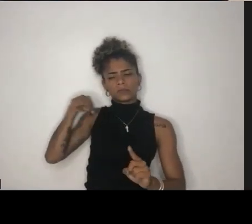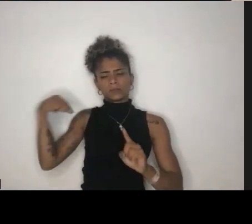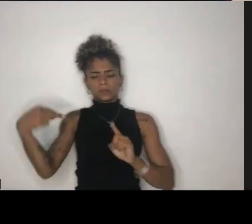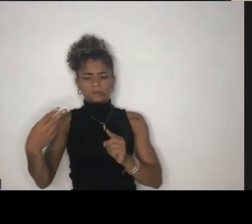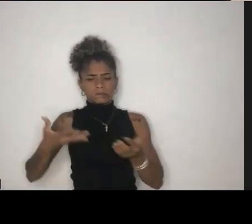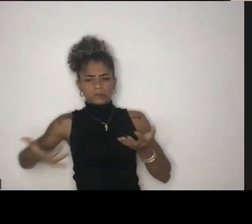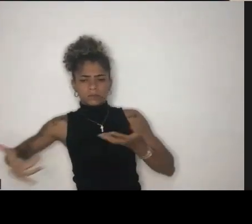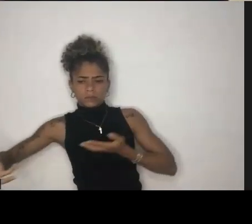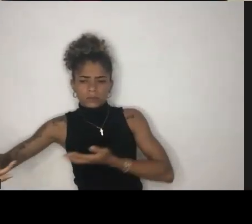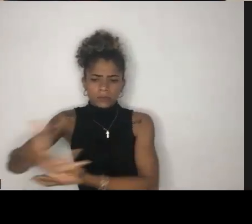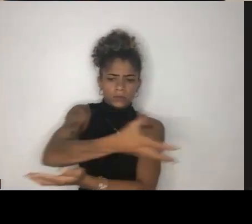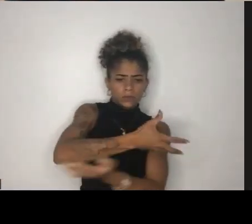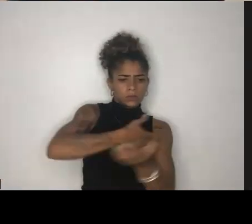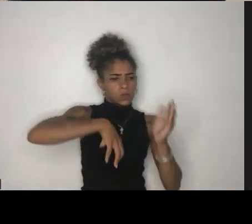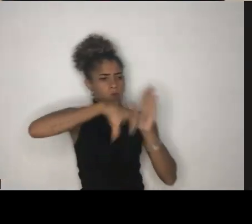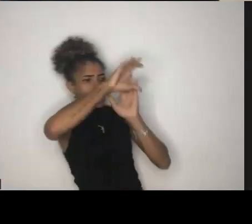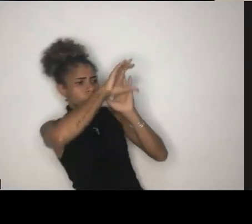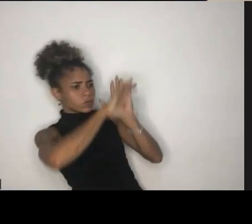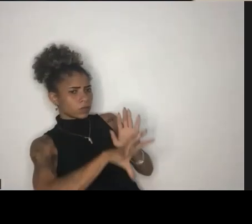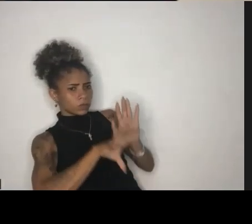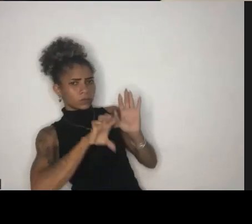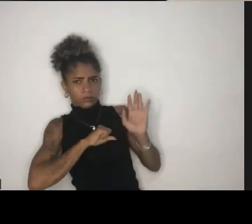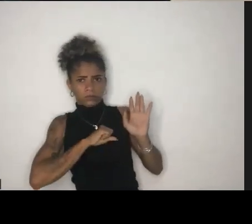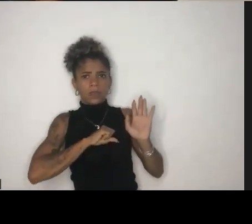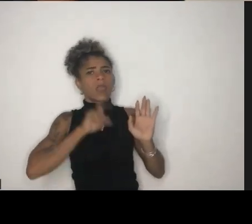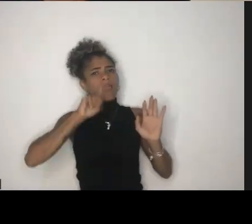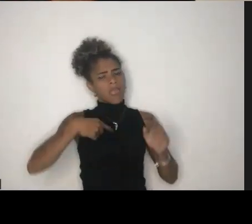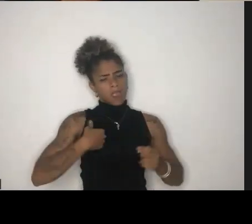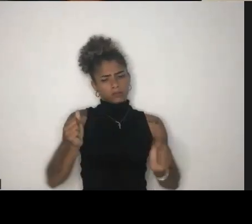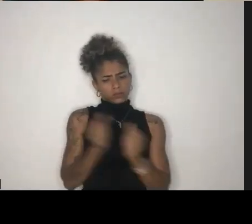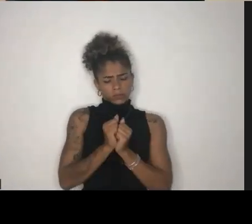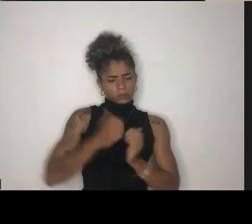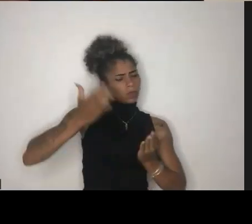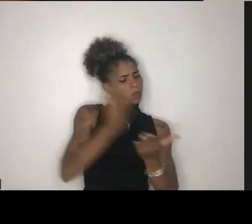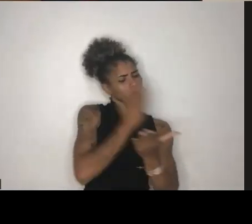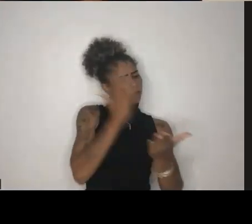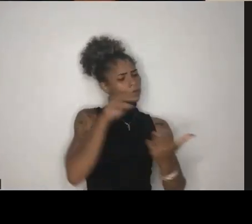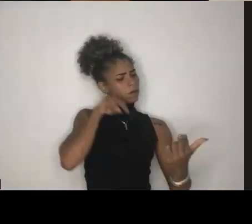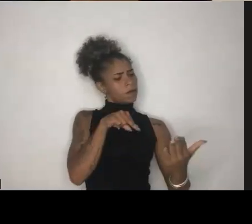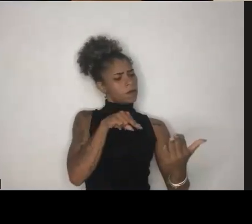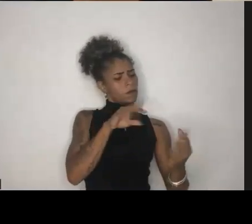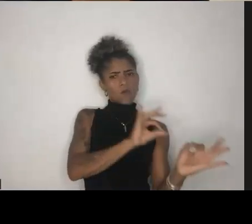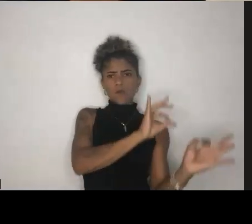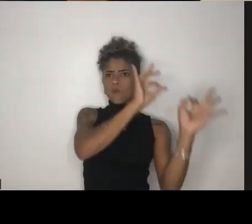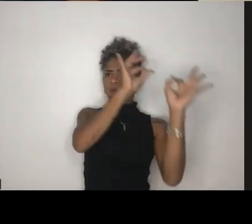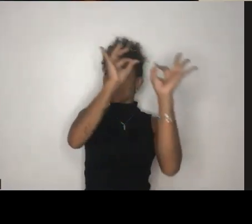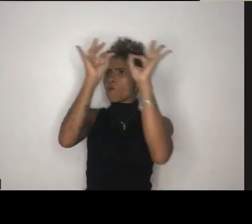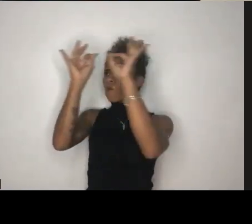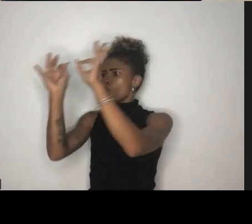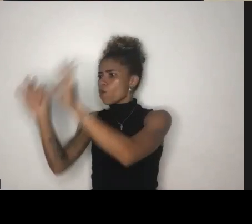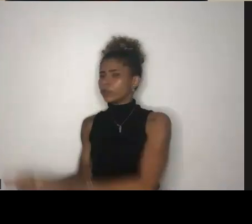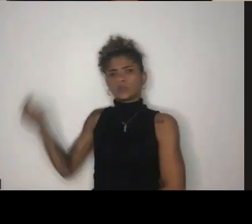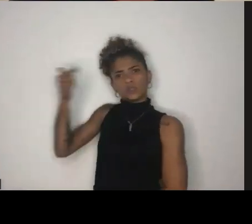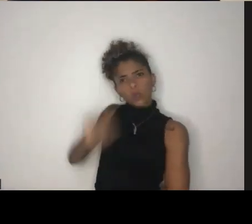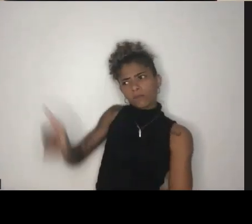conceitual de envolvimento assim eu tinha que ler o livro eu tinha que assistir 20 vezes o ensaio